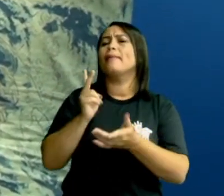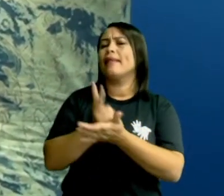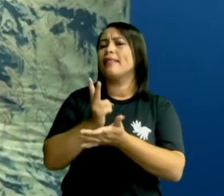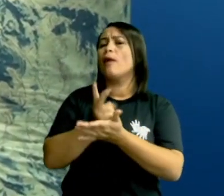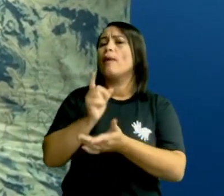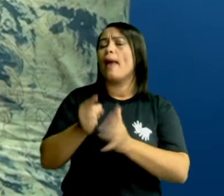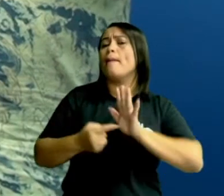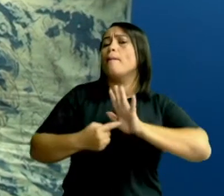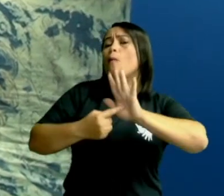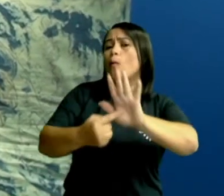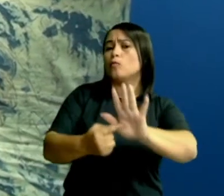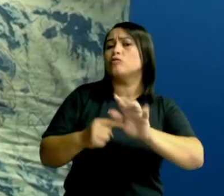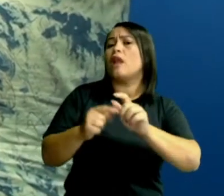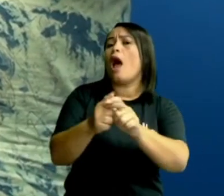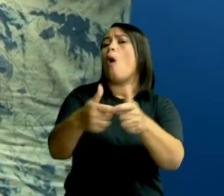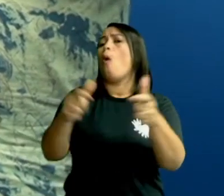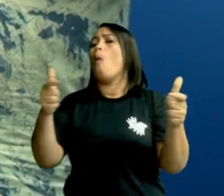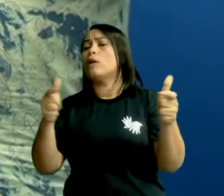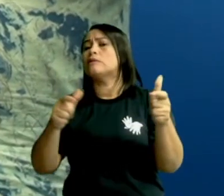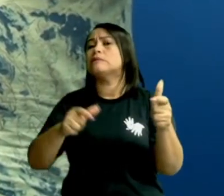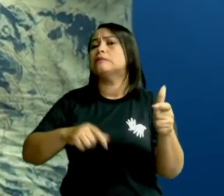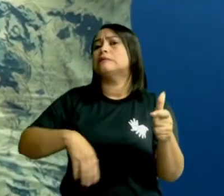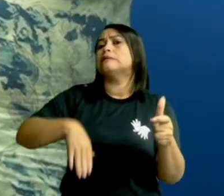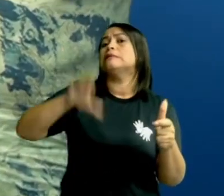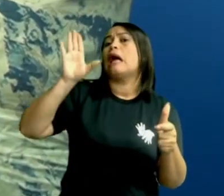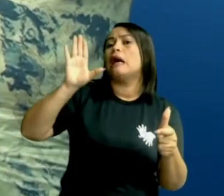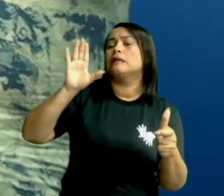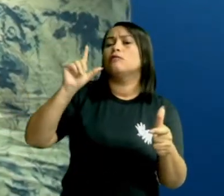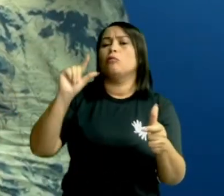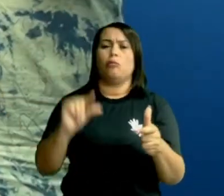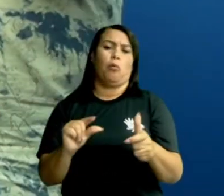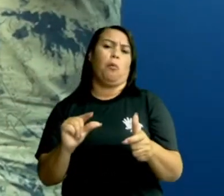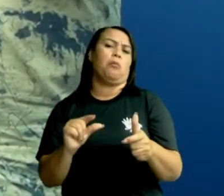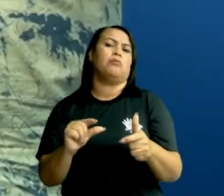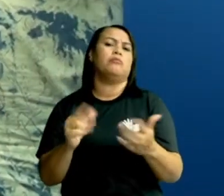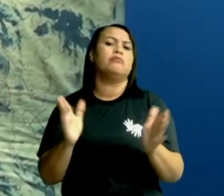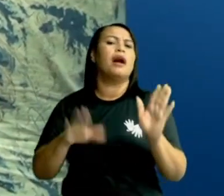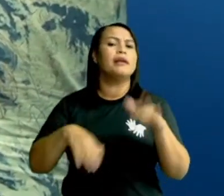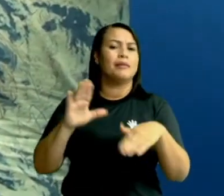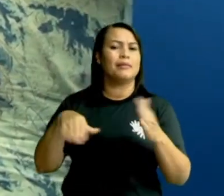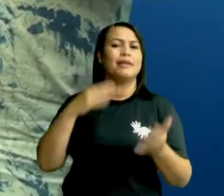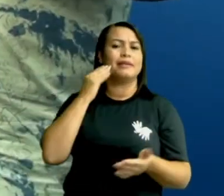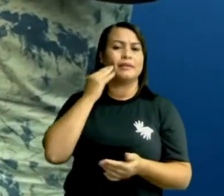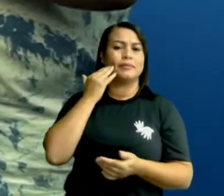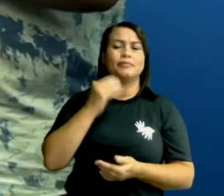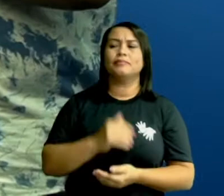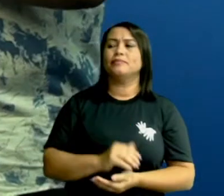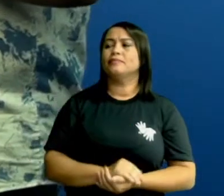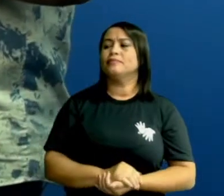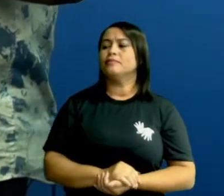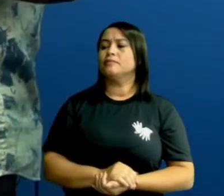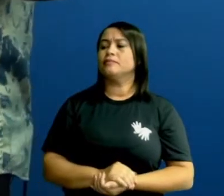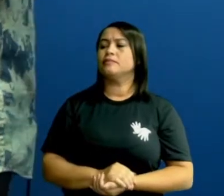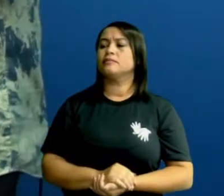a quantidade, a proporção em que algo aconteceu, se foi muito, se foi pouco, tá?